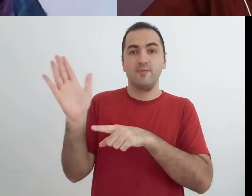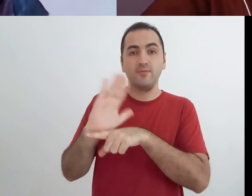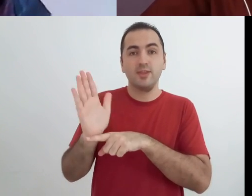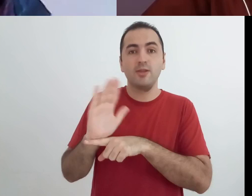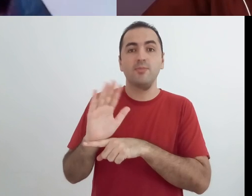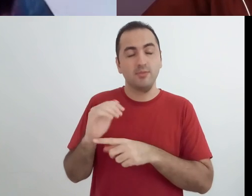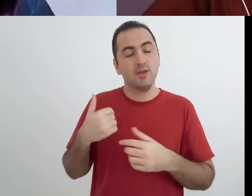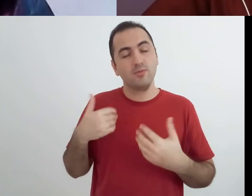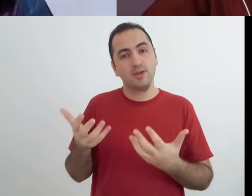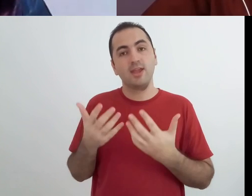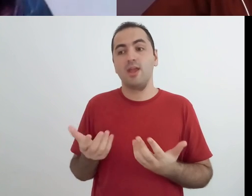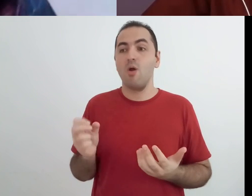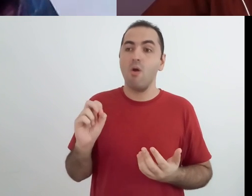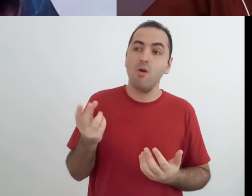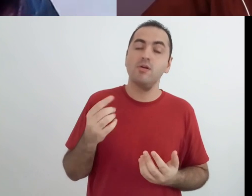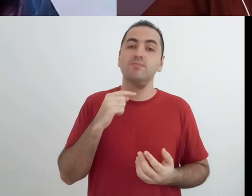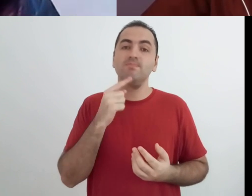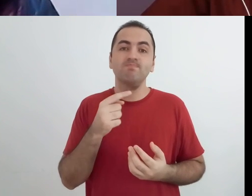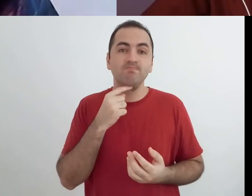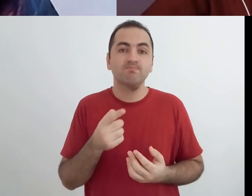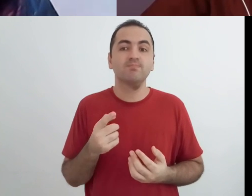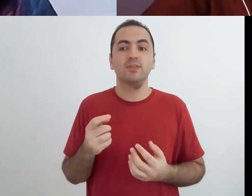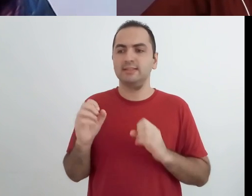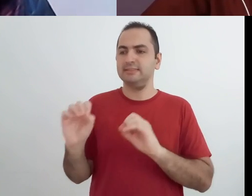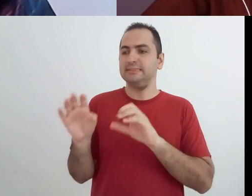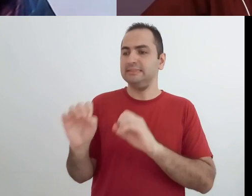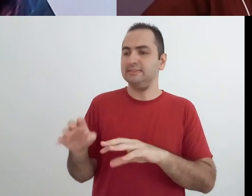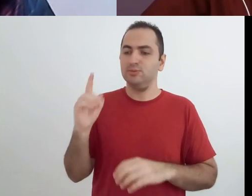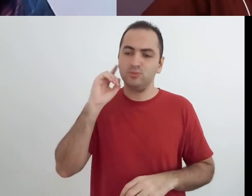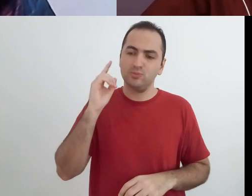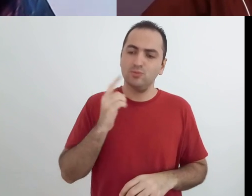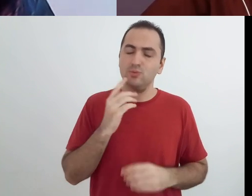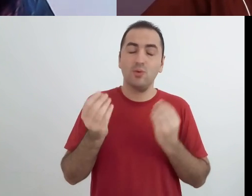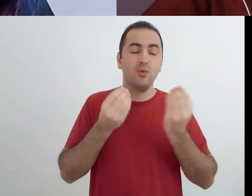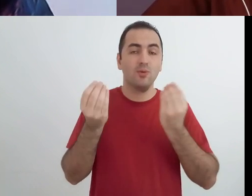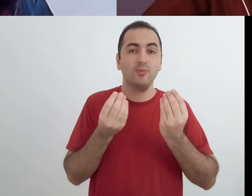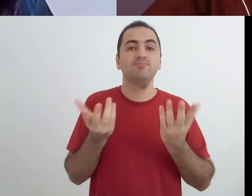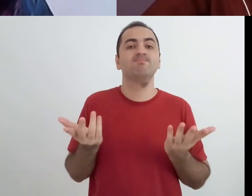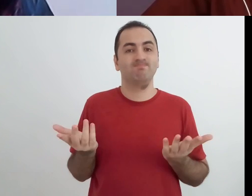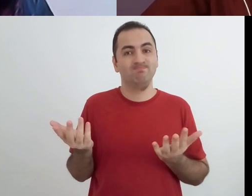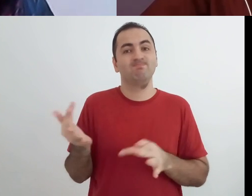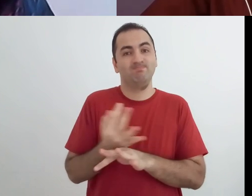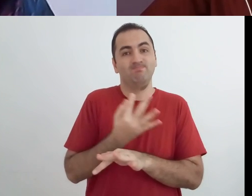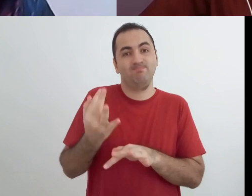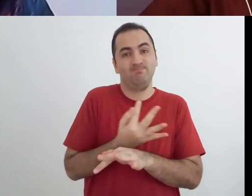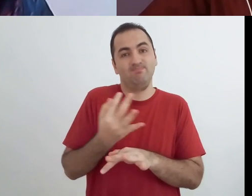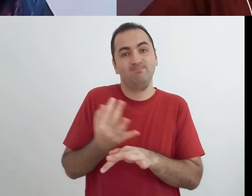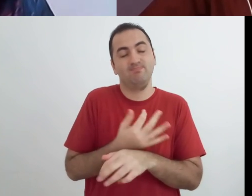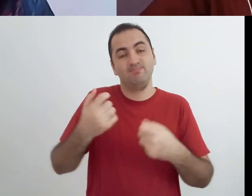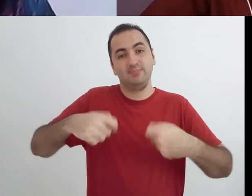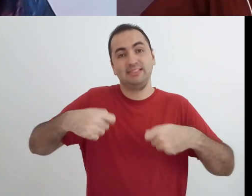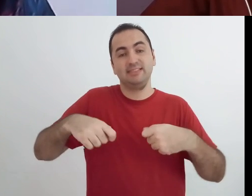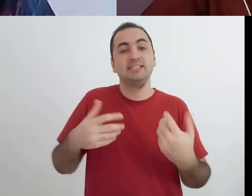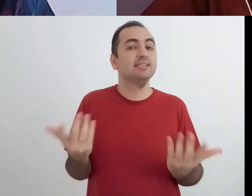ensinar para o filho nesse momento, que eu sei que agora na quarentena os pais dos surdos estão sofrendo também, né? Porque